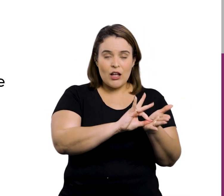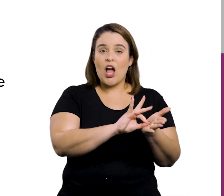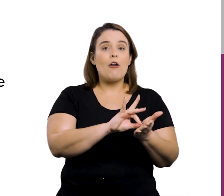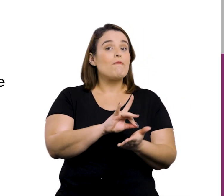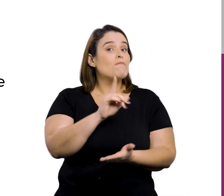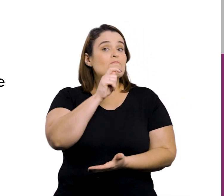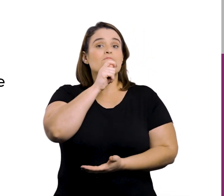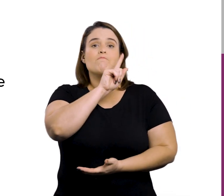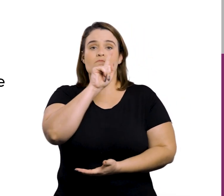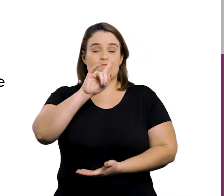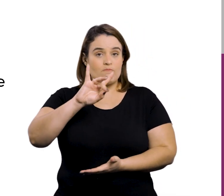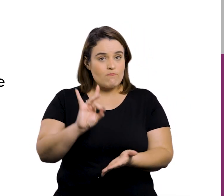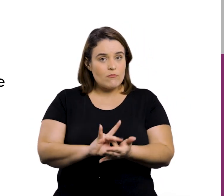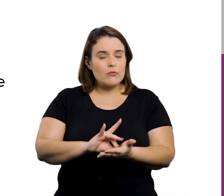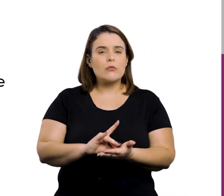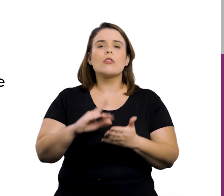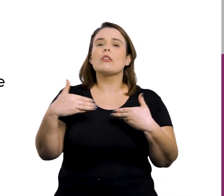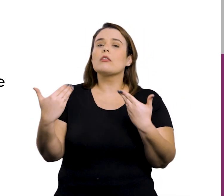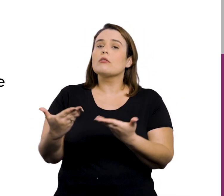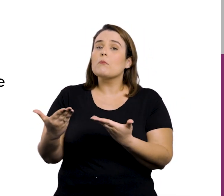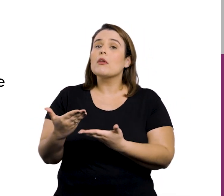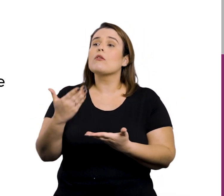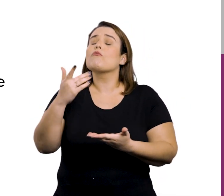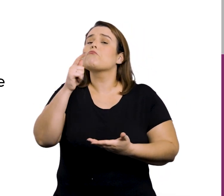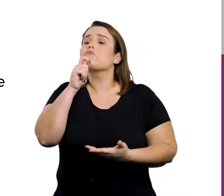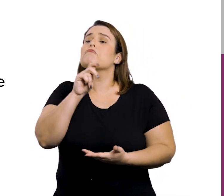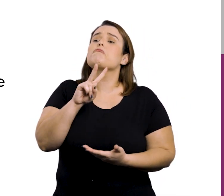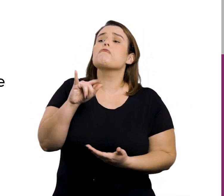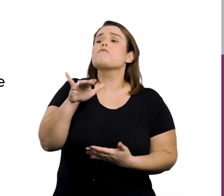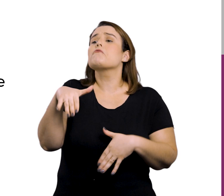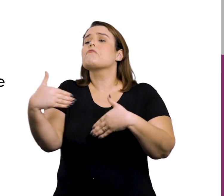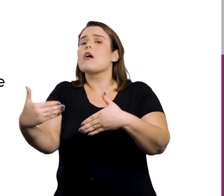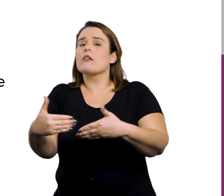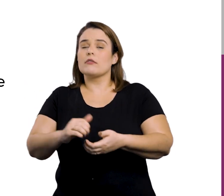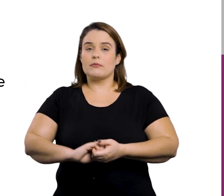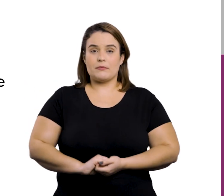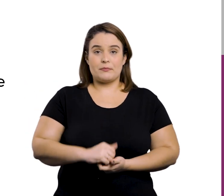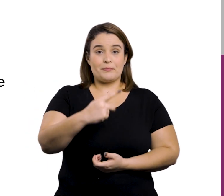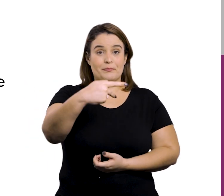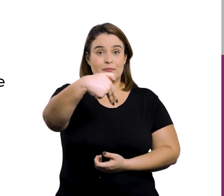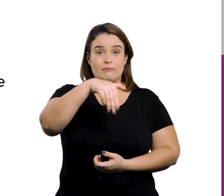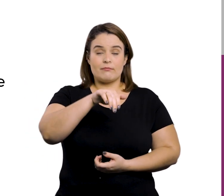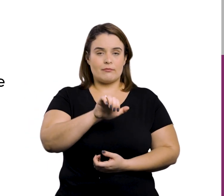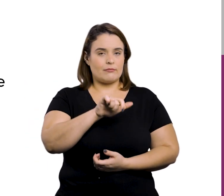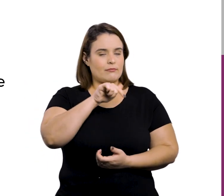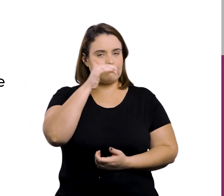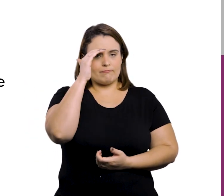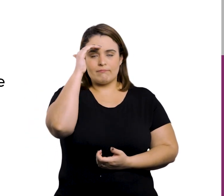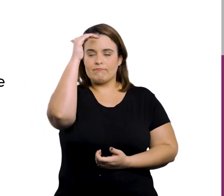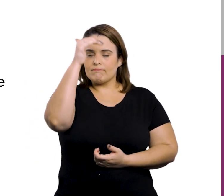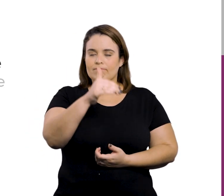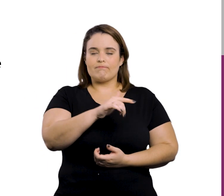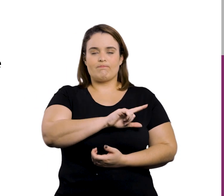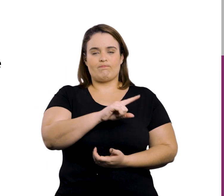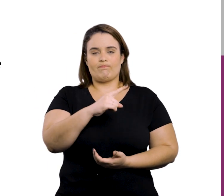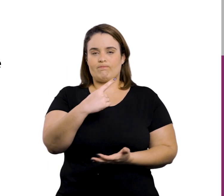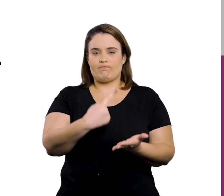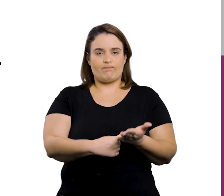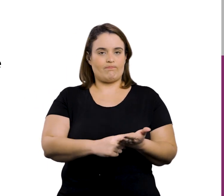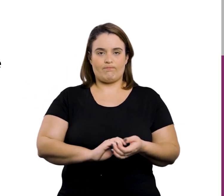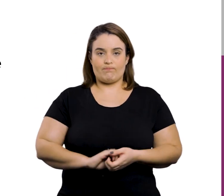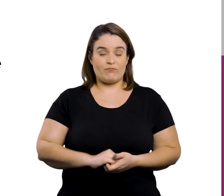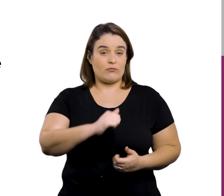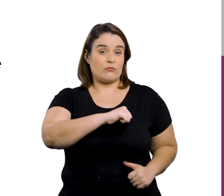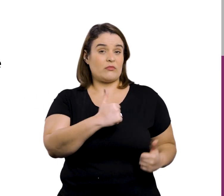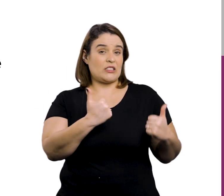foi cumprido, o que falta cumprir e também o impacto desse estado de cumprimento em nossas vidas. O PNE não